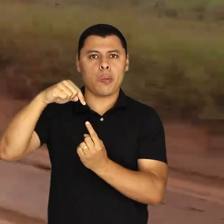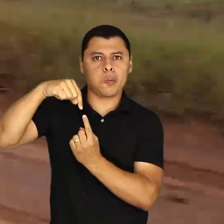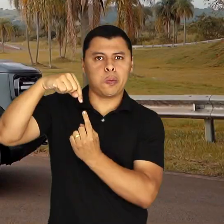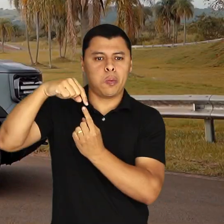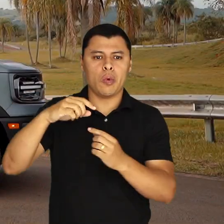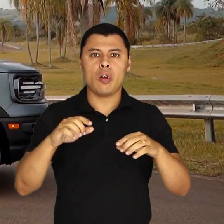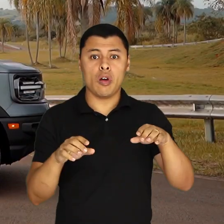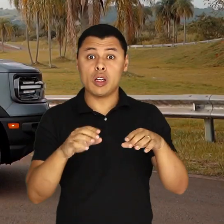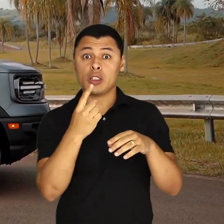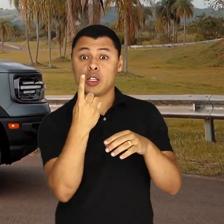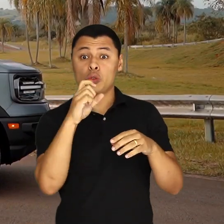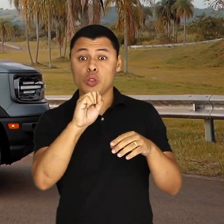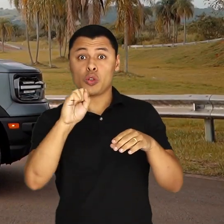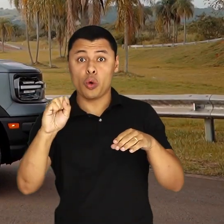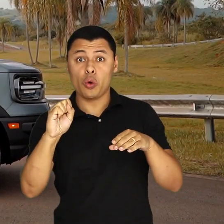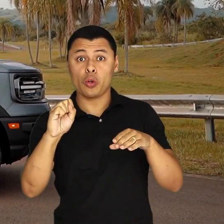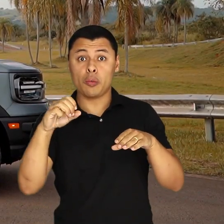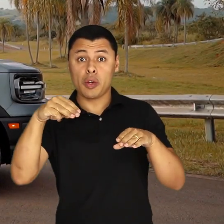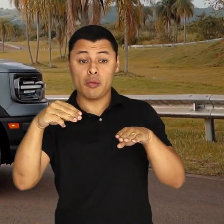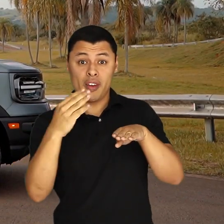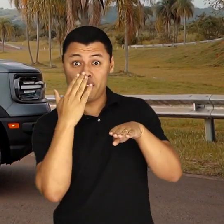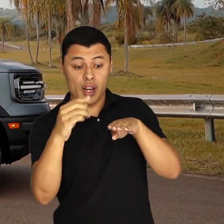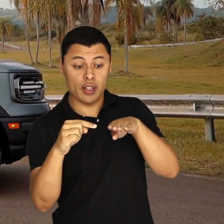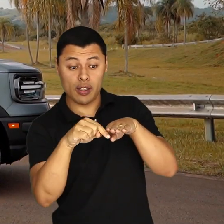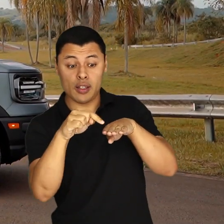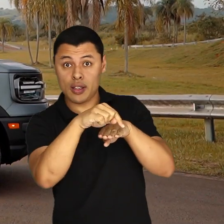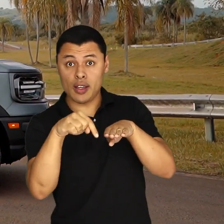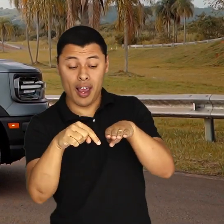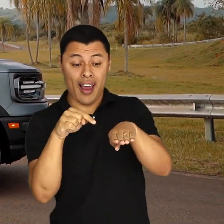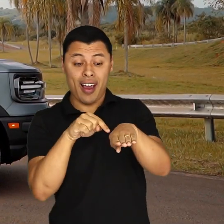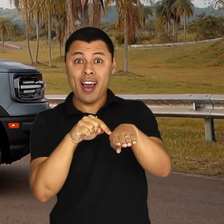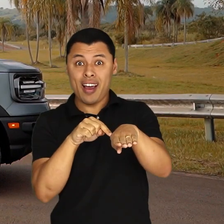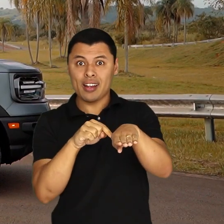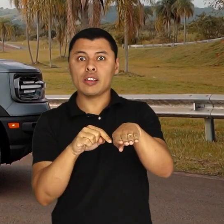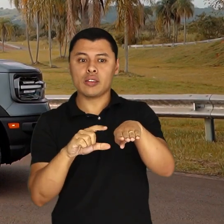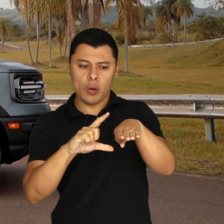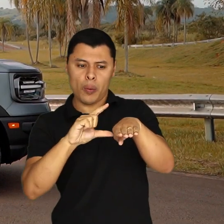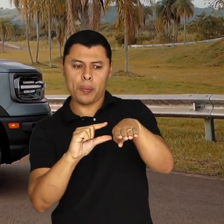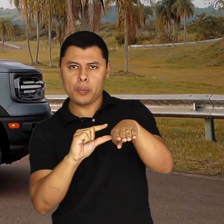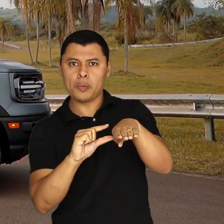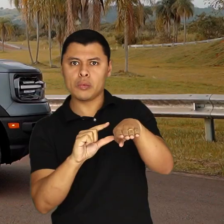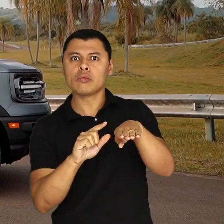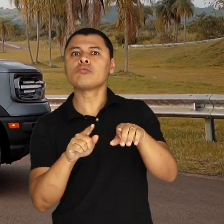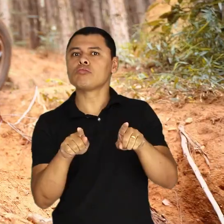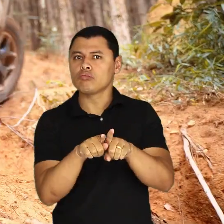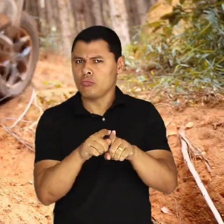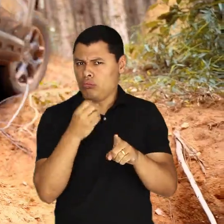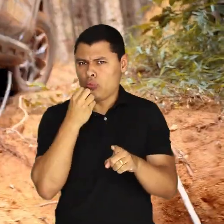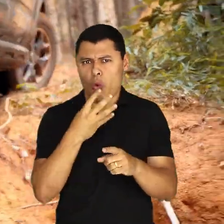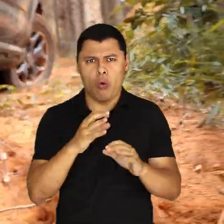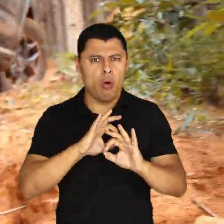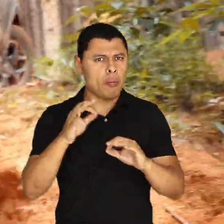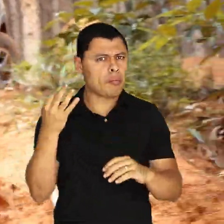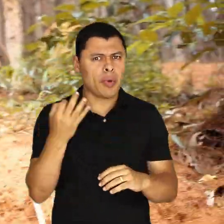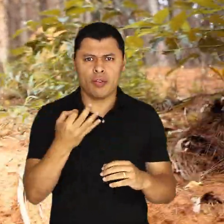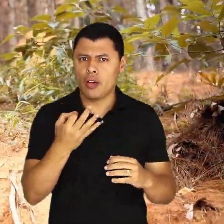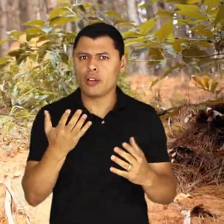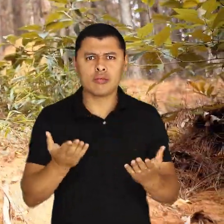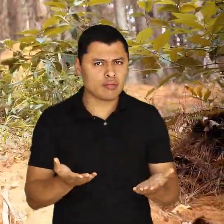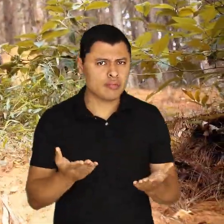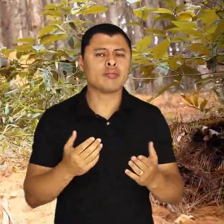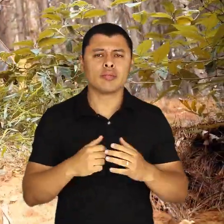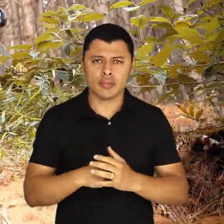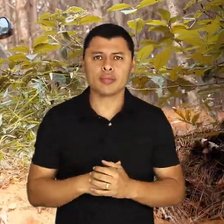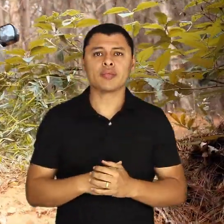na frente. A gente está falando de 188 milímetros na dianteira e 206 milímetros na traseira. Está de ótimo tamanho para um veículo do